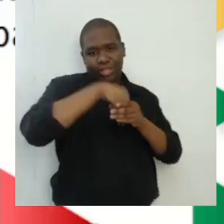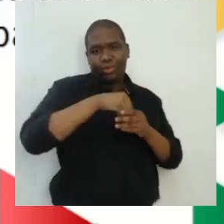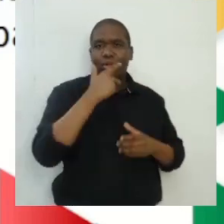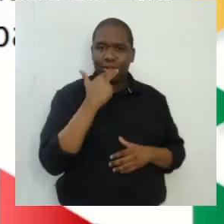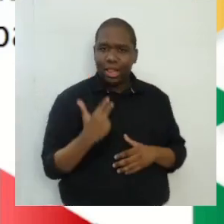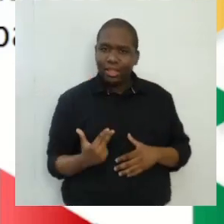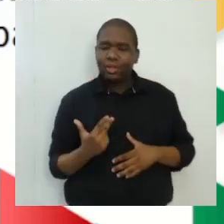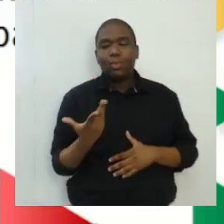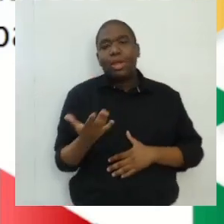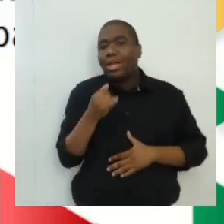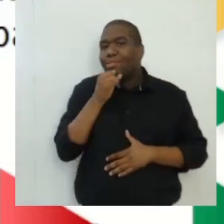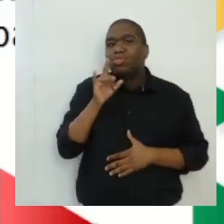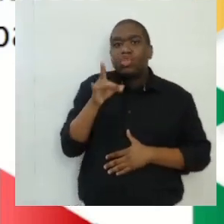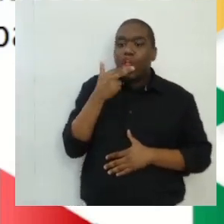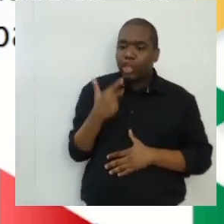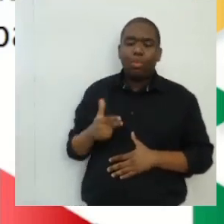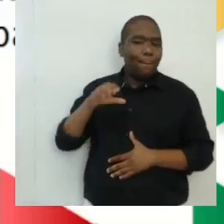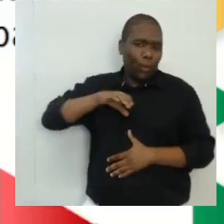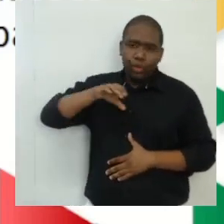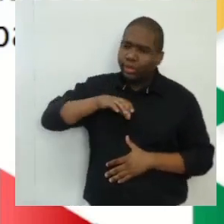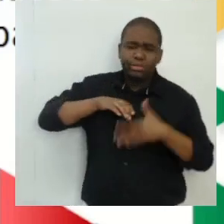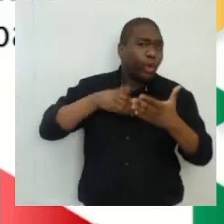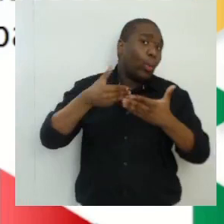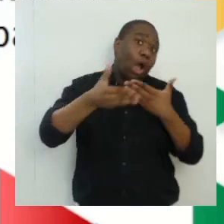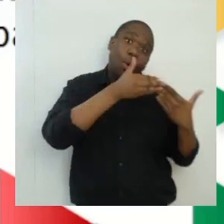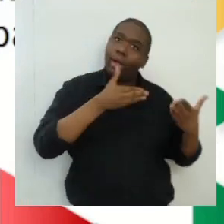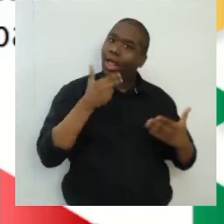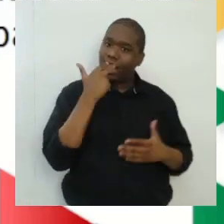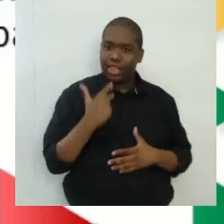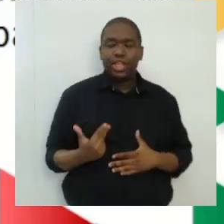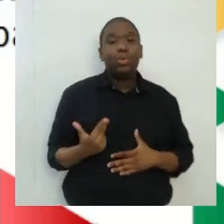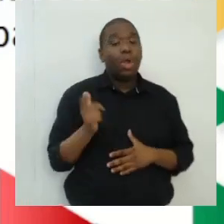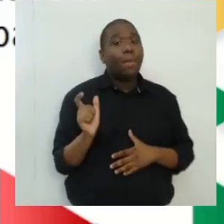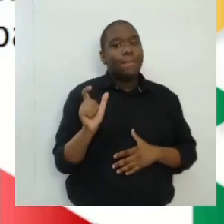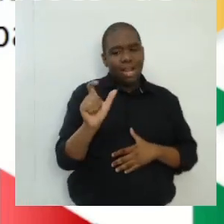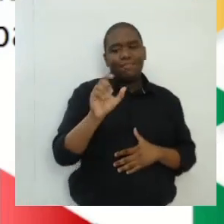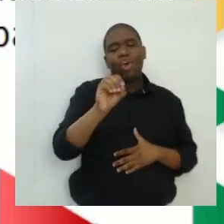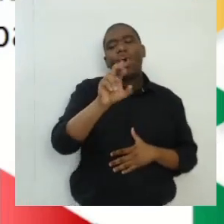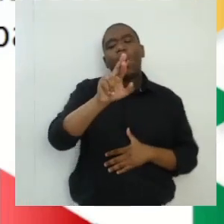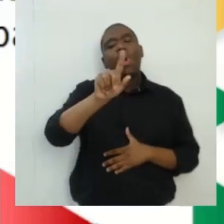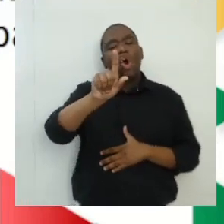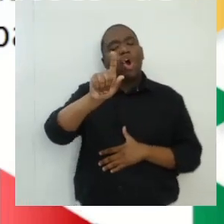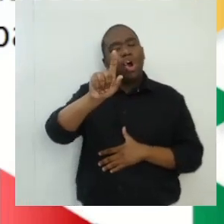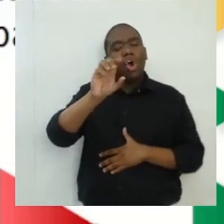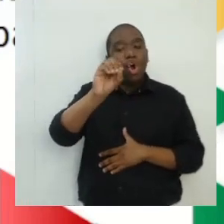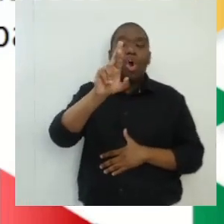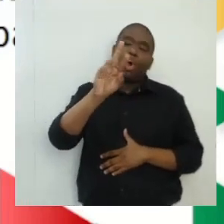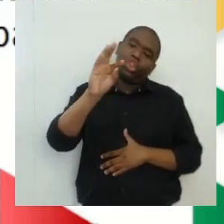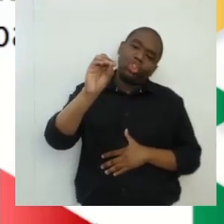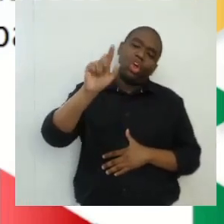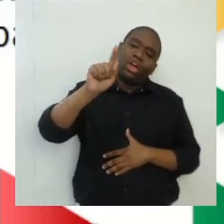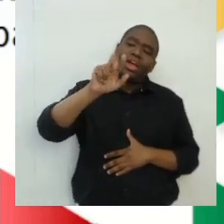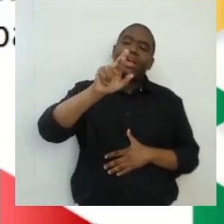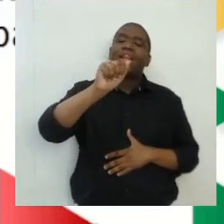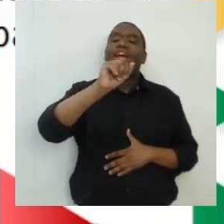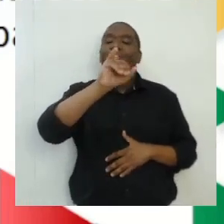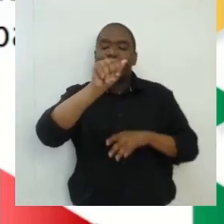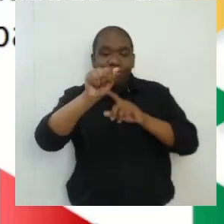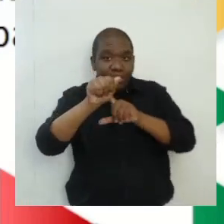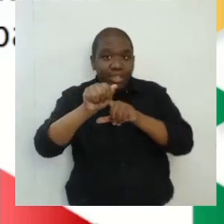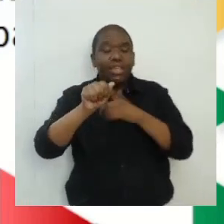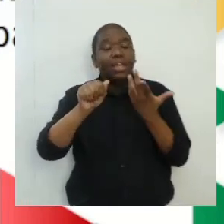se restringe à língua portuguesa. Vem do grego essa palavra e orto quer dizer correto